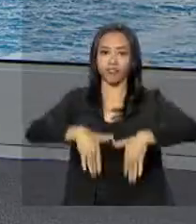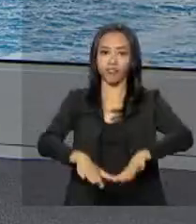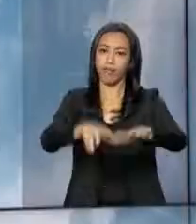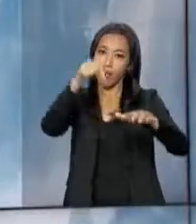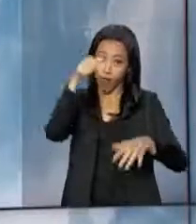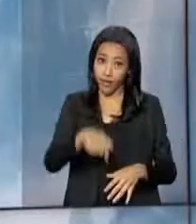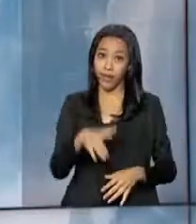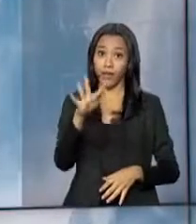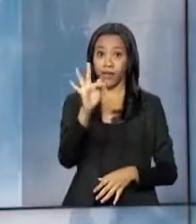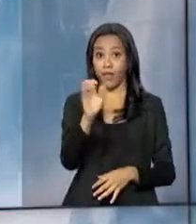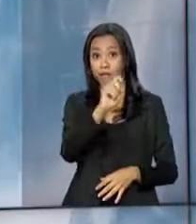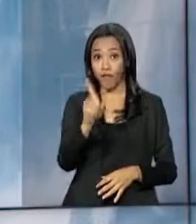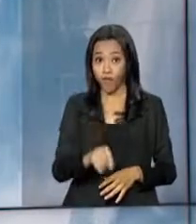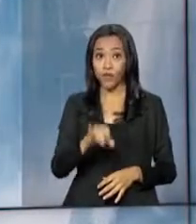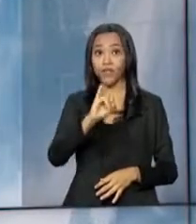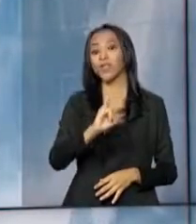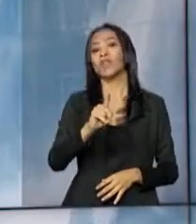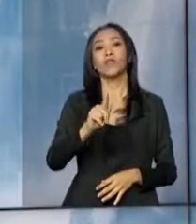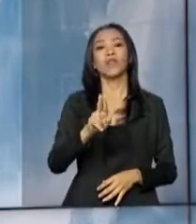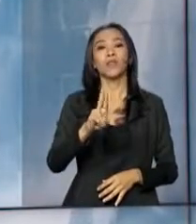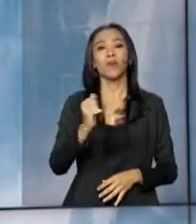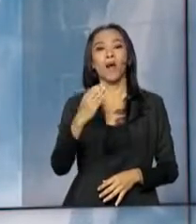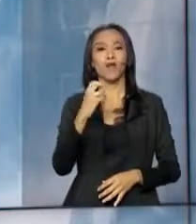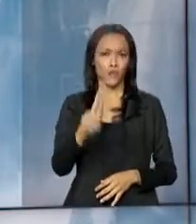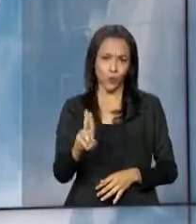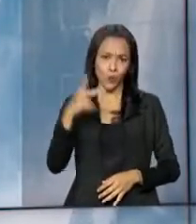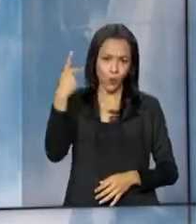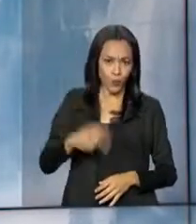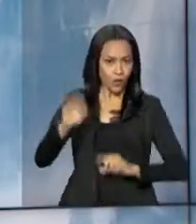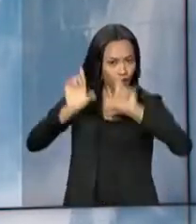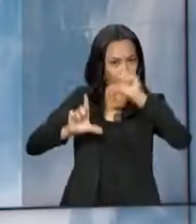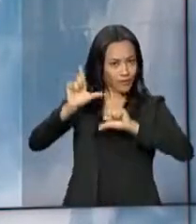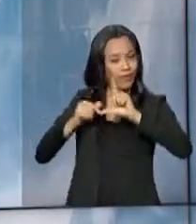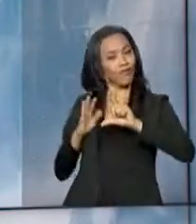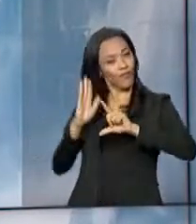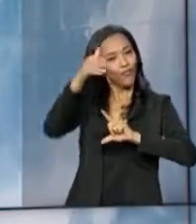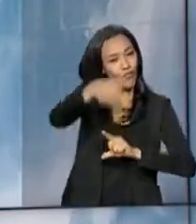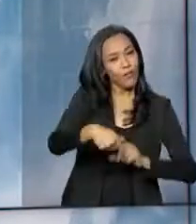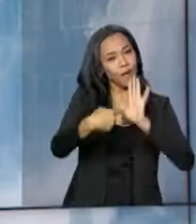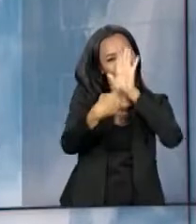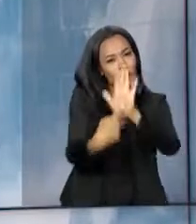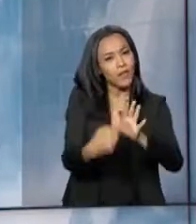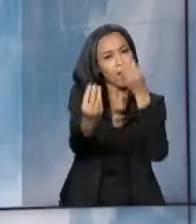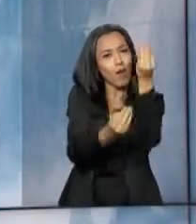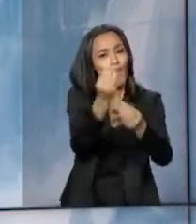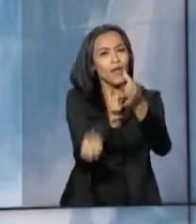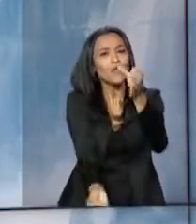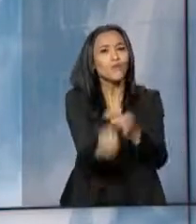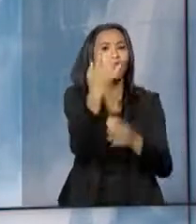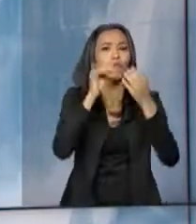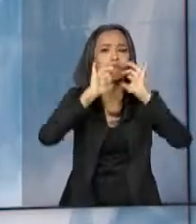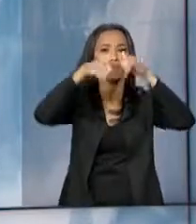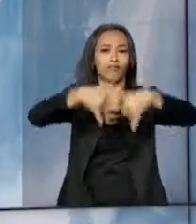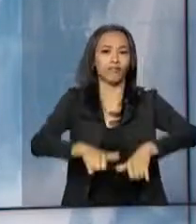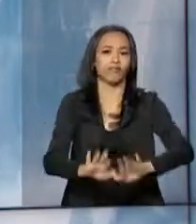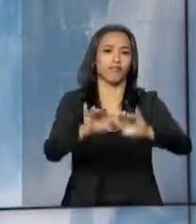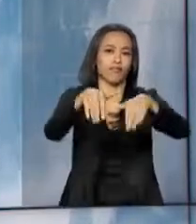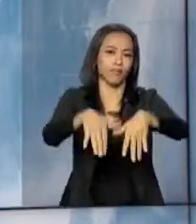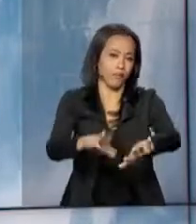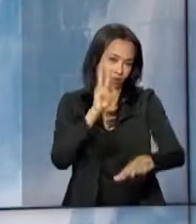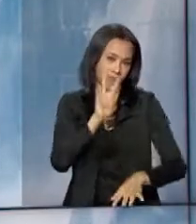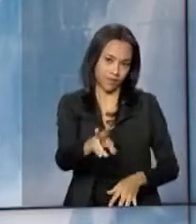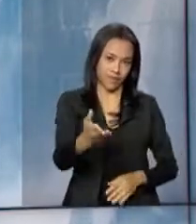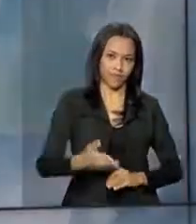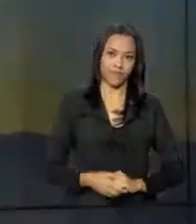Iguaçu. A equipe da TVNBR foi até lá para mostrar como é a geração de energia na usina de Itaipu. Vamos